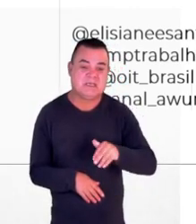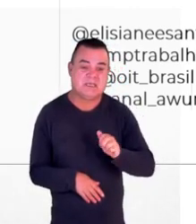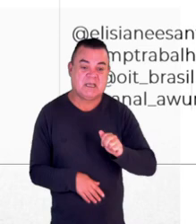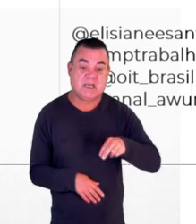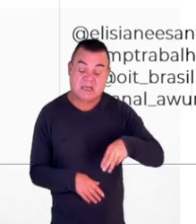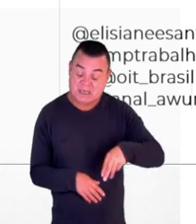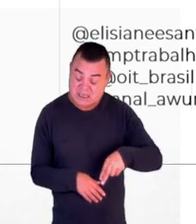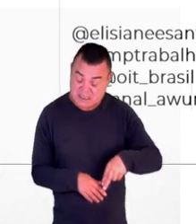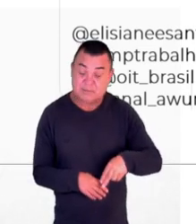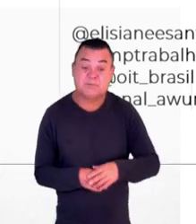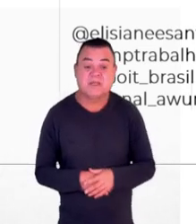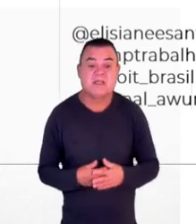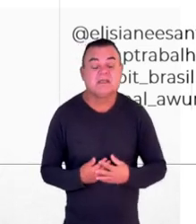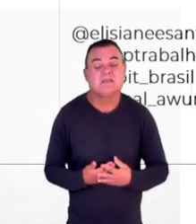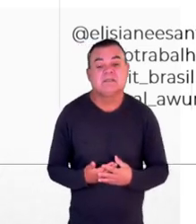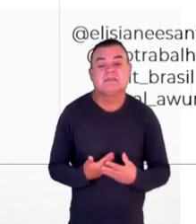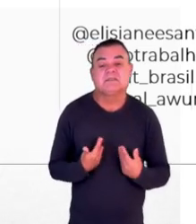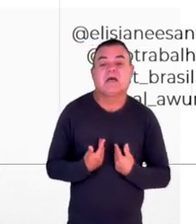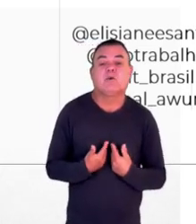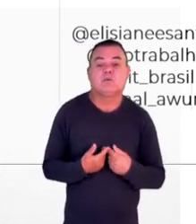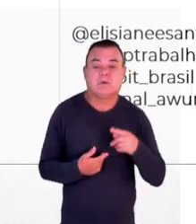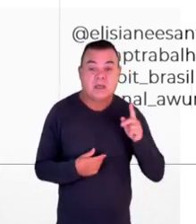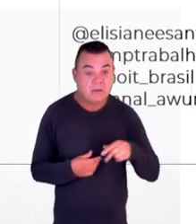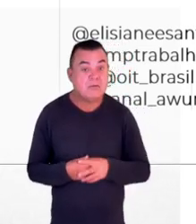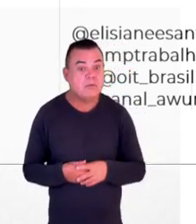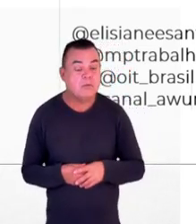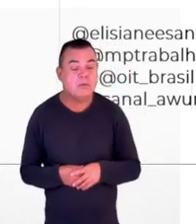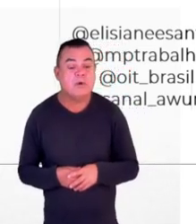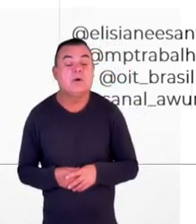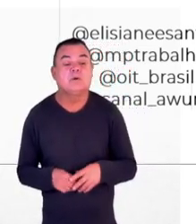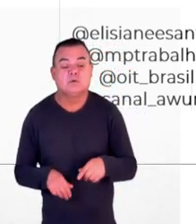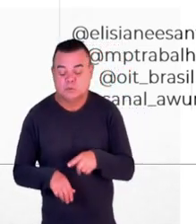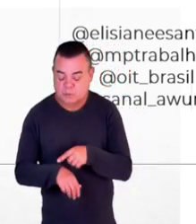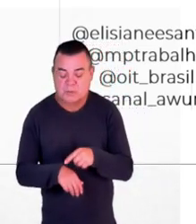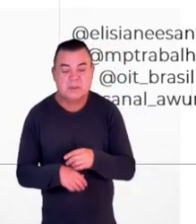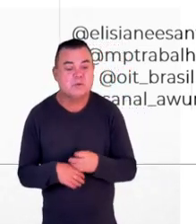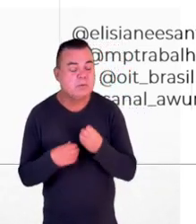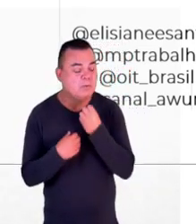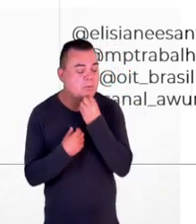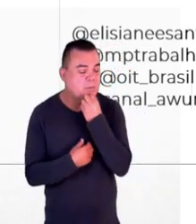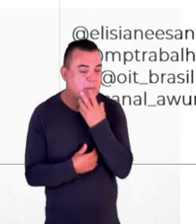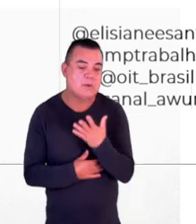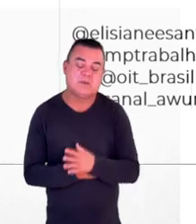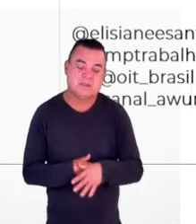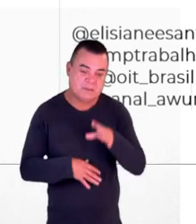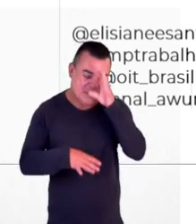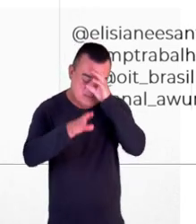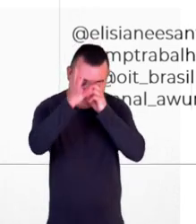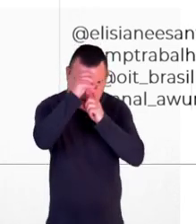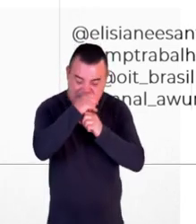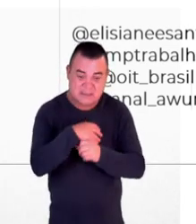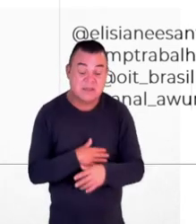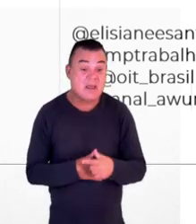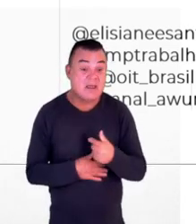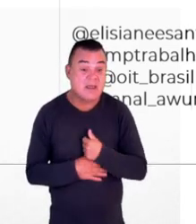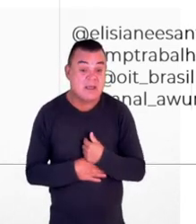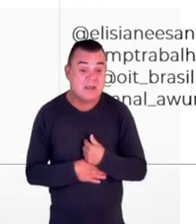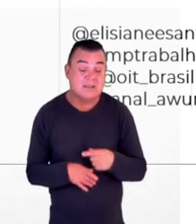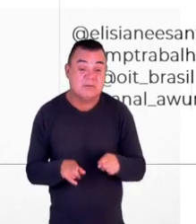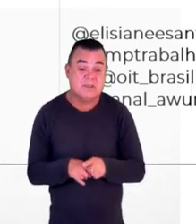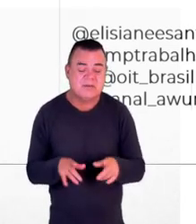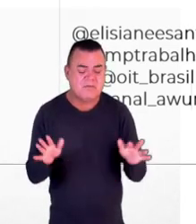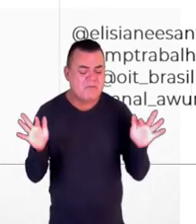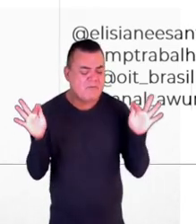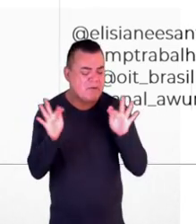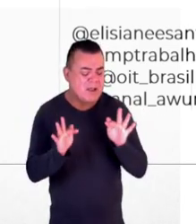eh um um momento muito bom de aprendizado né e eu fiquei muito feliz também por você ter